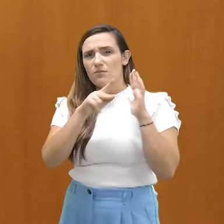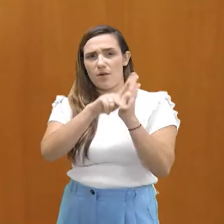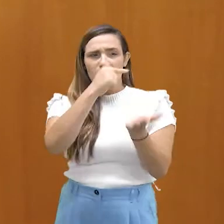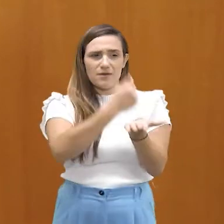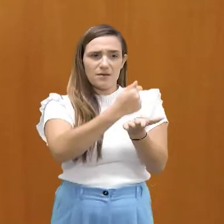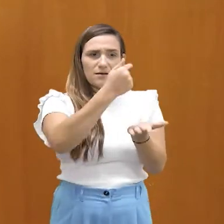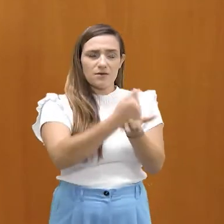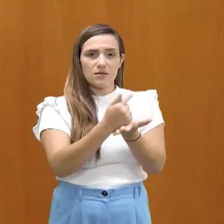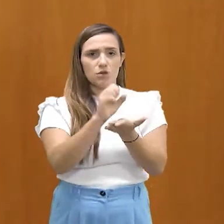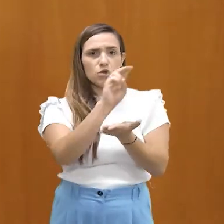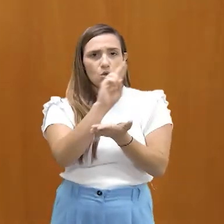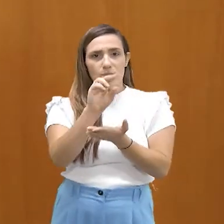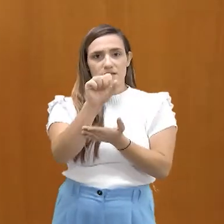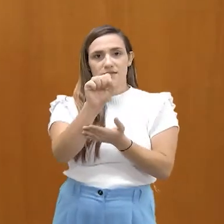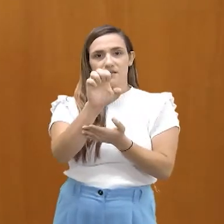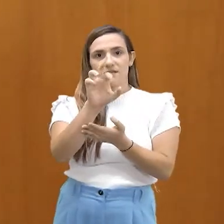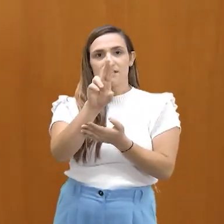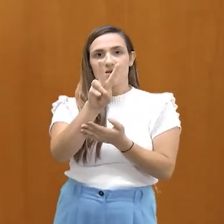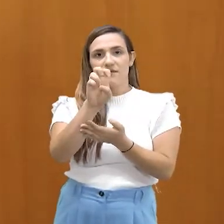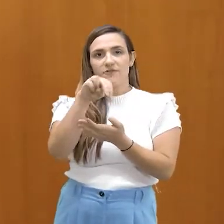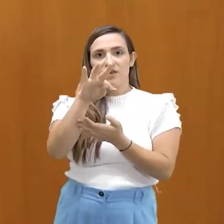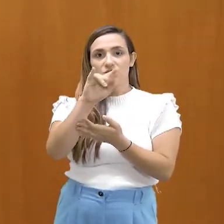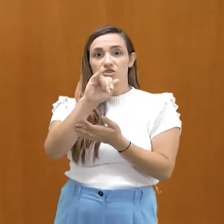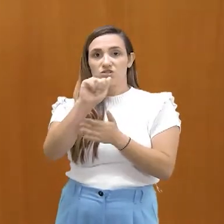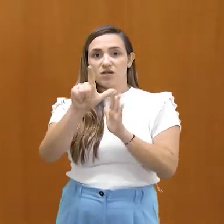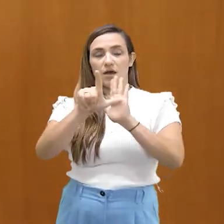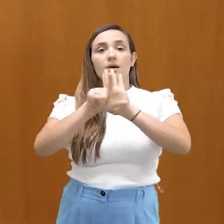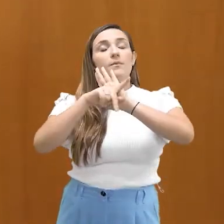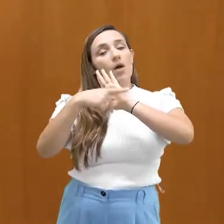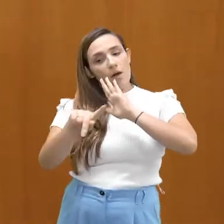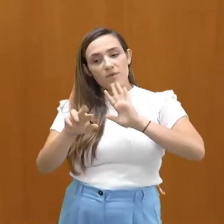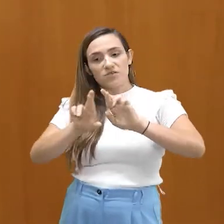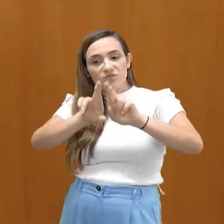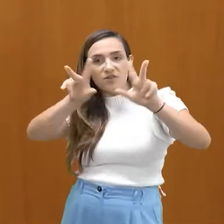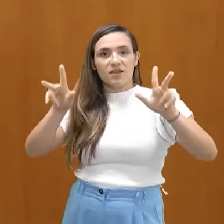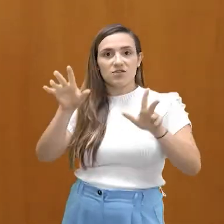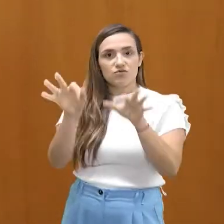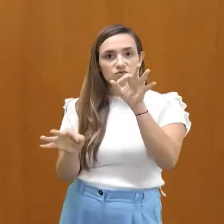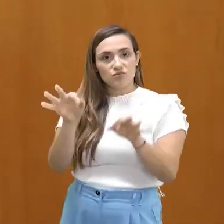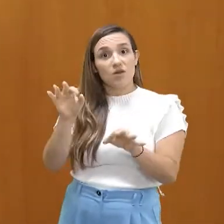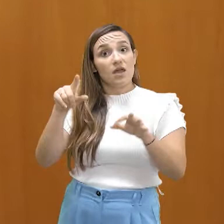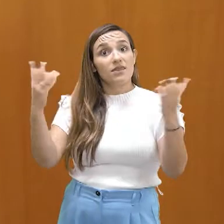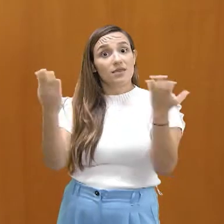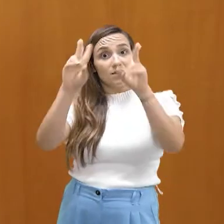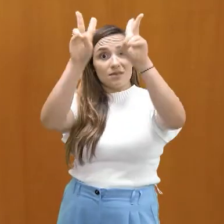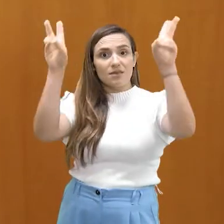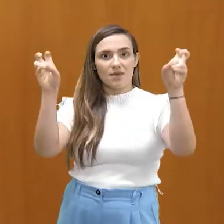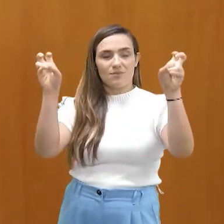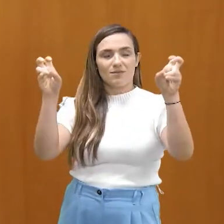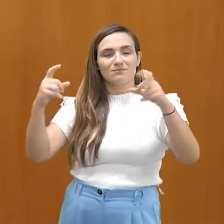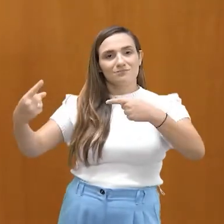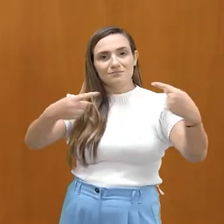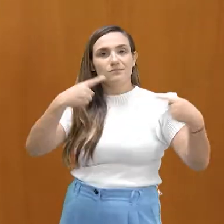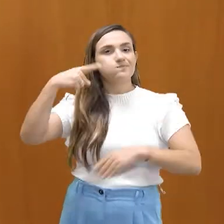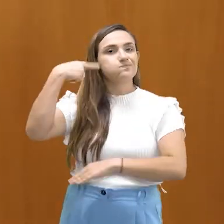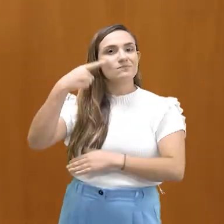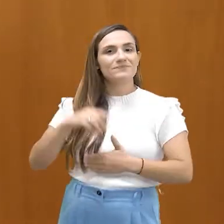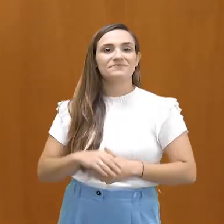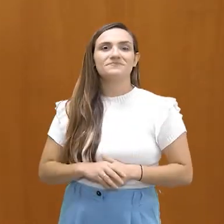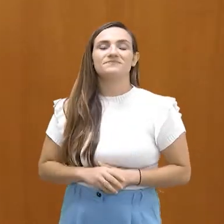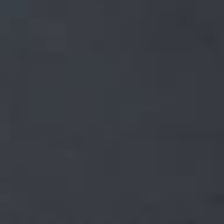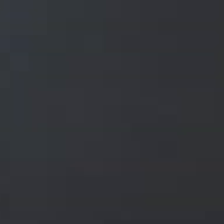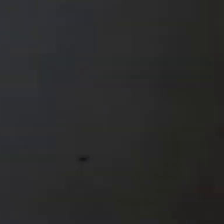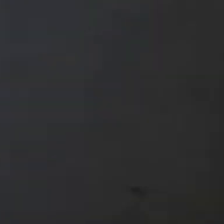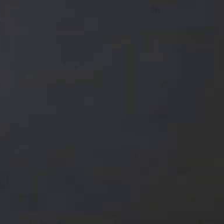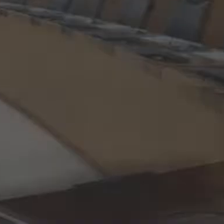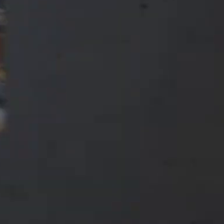as atribuições de um cartório ou serventia extrajudicial. Por isso, esse é o assunto do mérito da